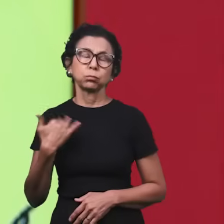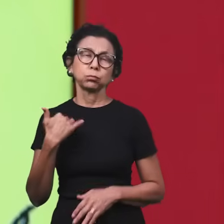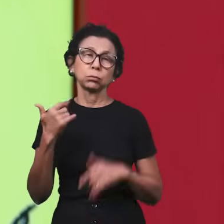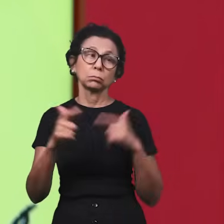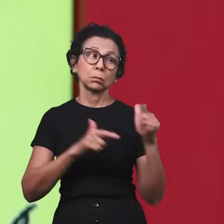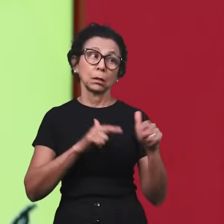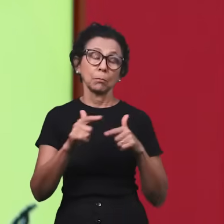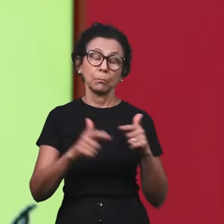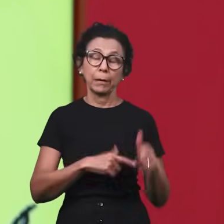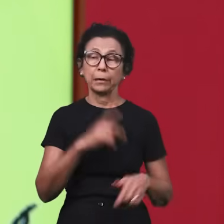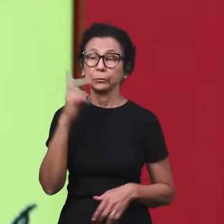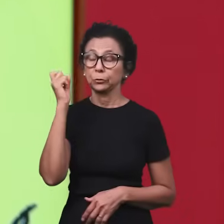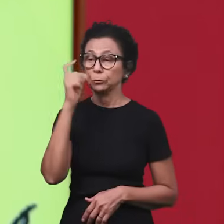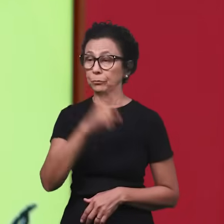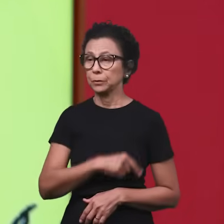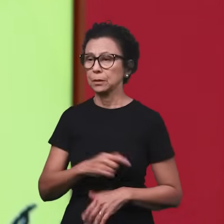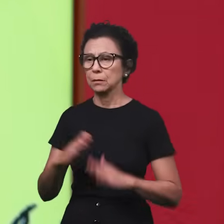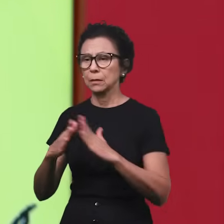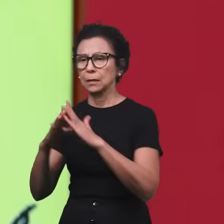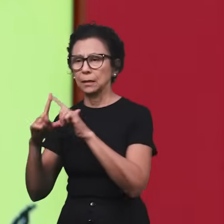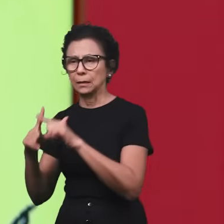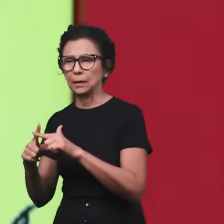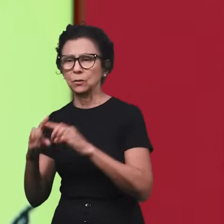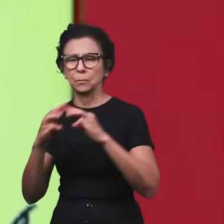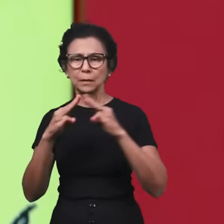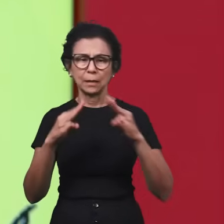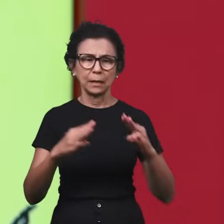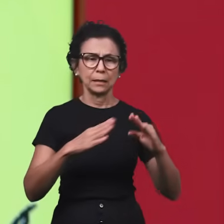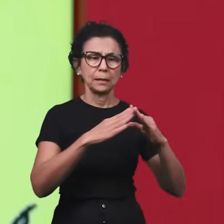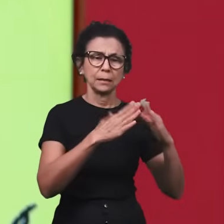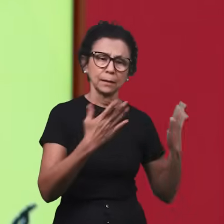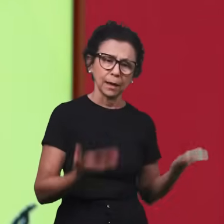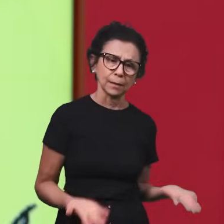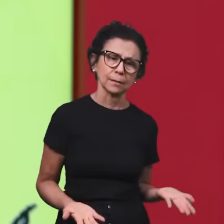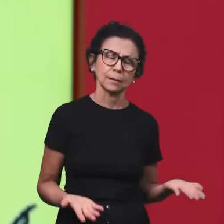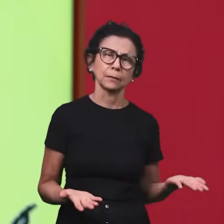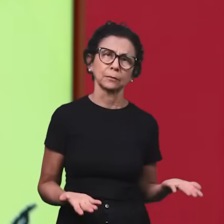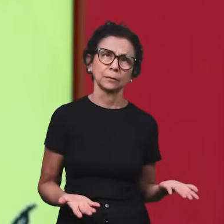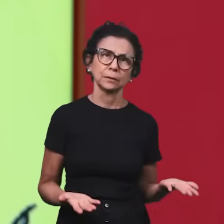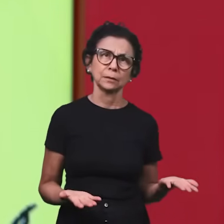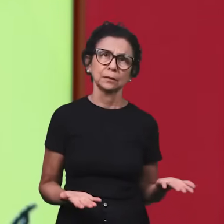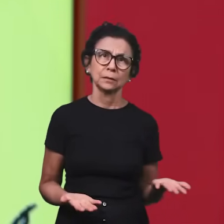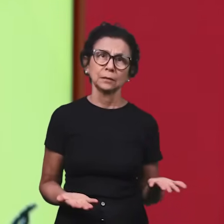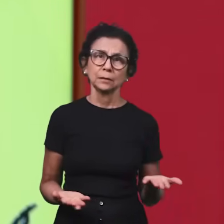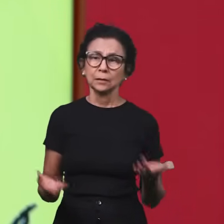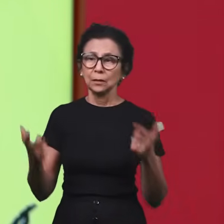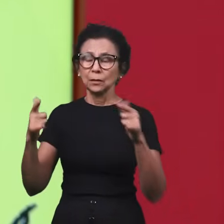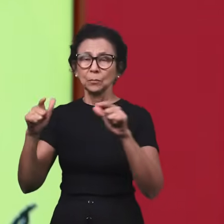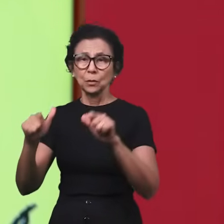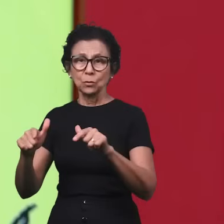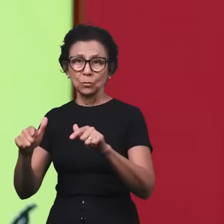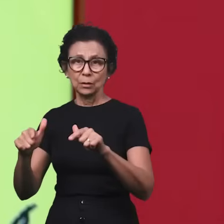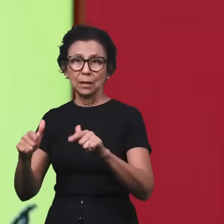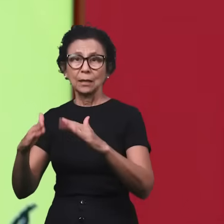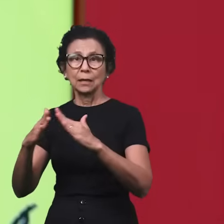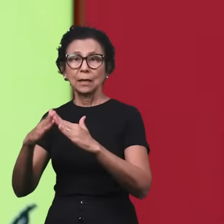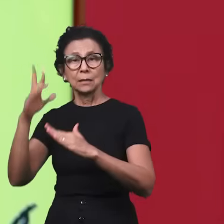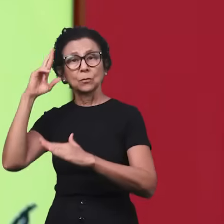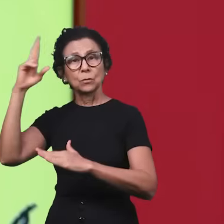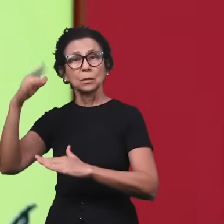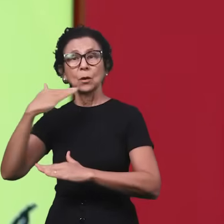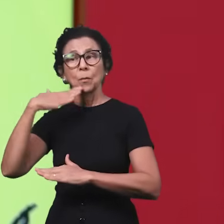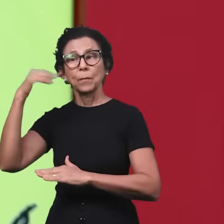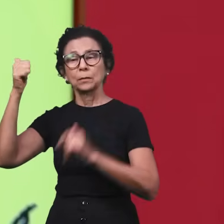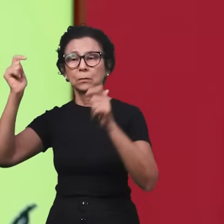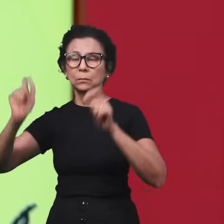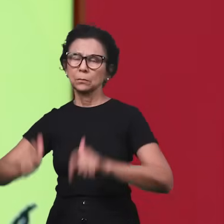na igreja vai dar trabalho, no Manaim vai dar trabalho. Mas a casa do Senhor é o maior lugar, melhor lugar que elas podem estar. Mesmo